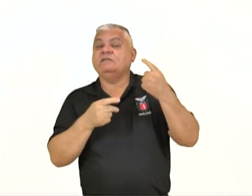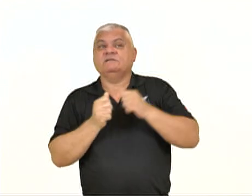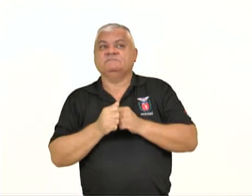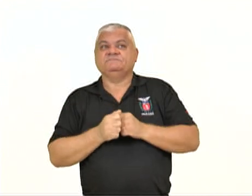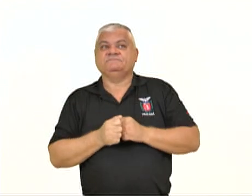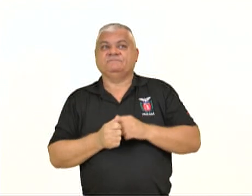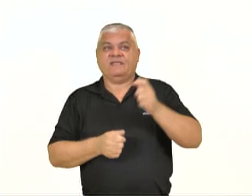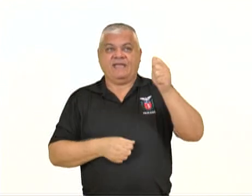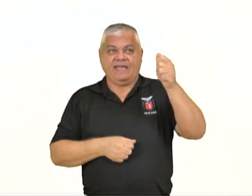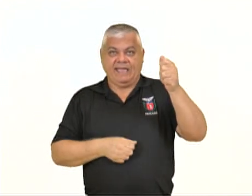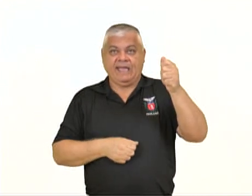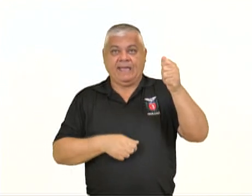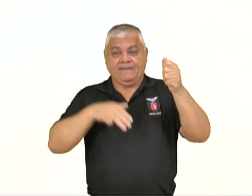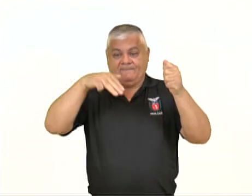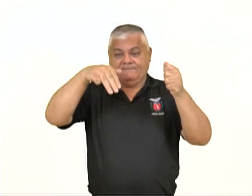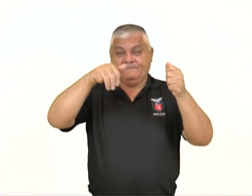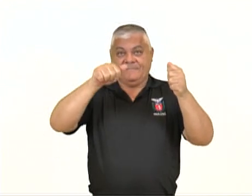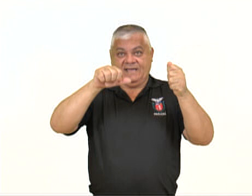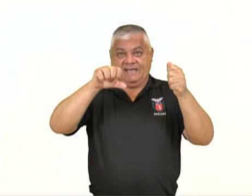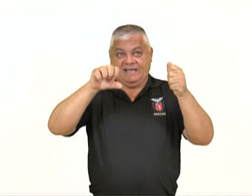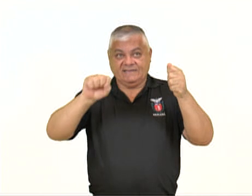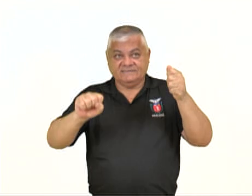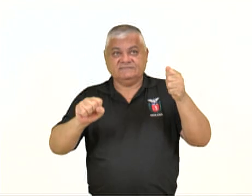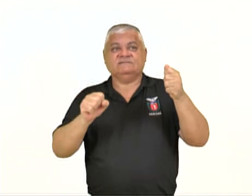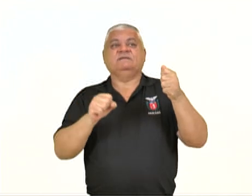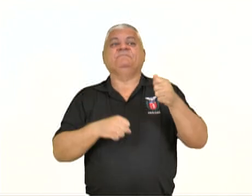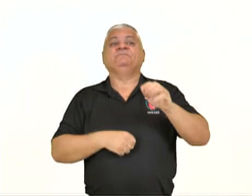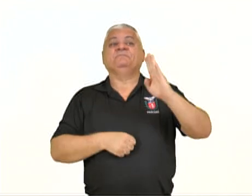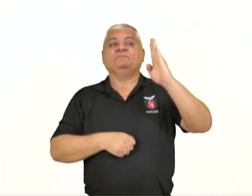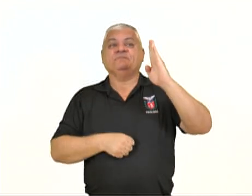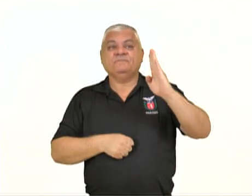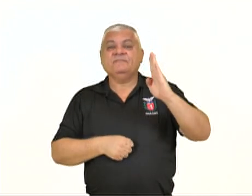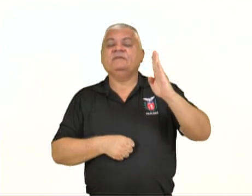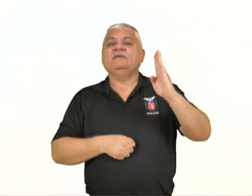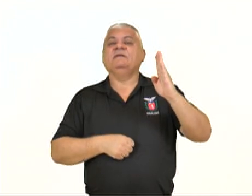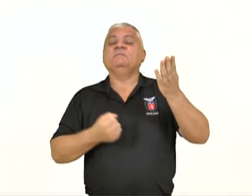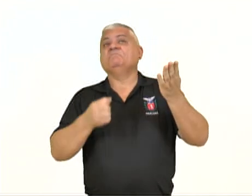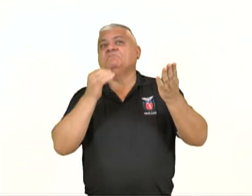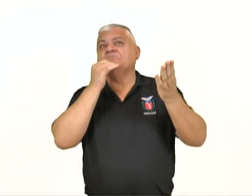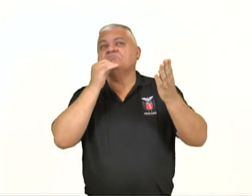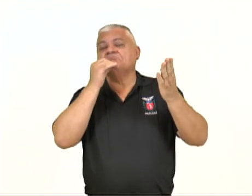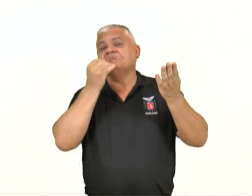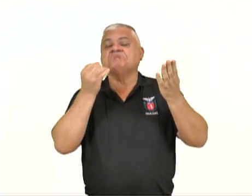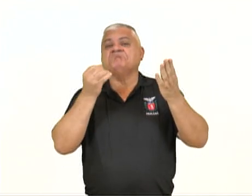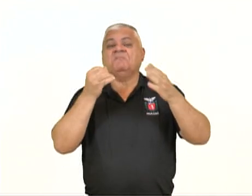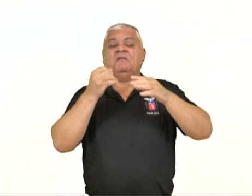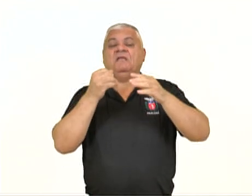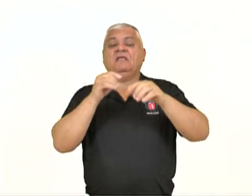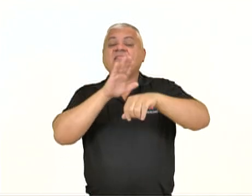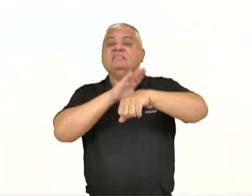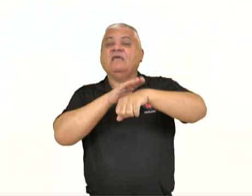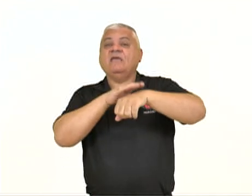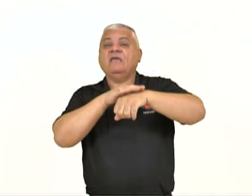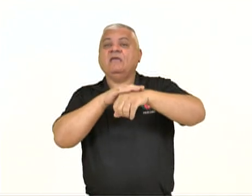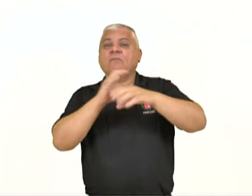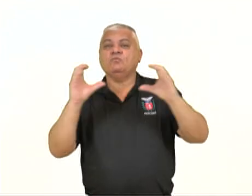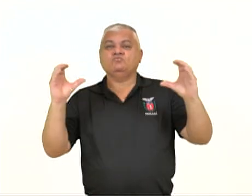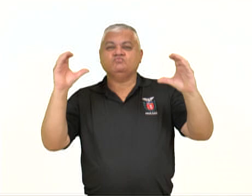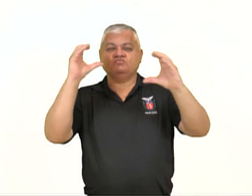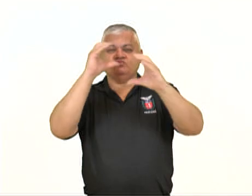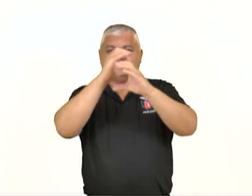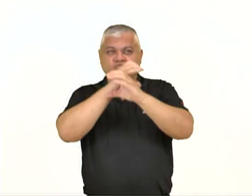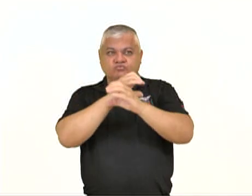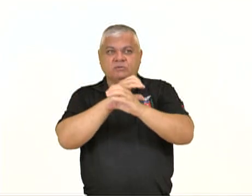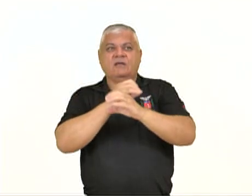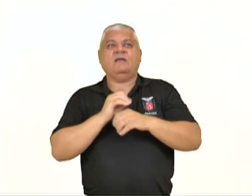massa de um átomo de hidrogênio. Item B, intervalo de tempo entre dois eclipses solares. Item C, peso de um corpo. O